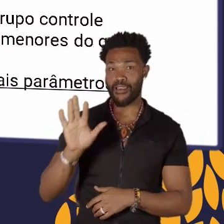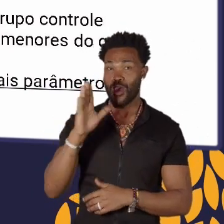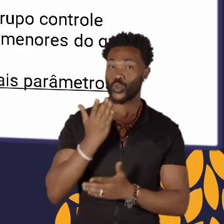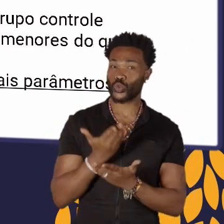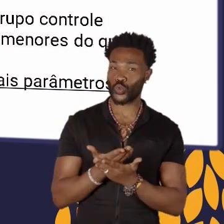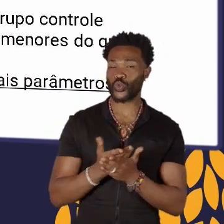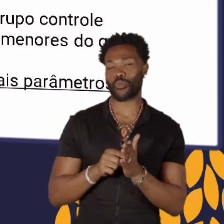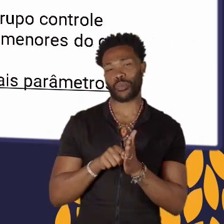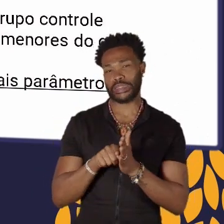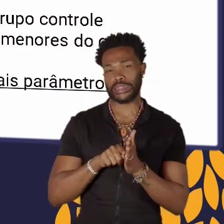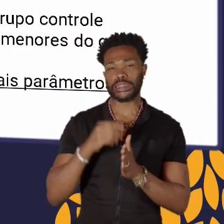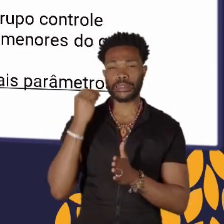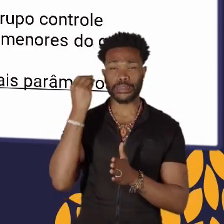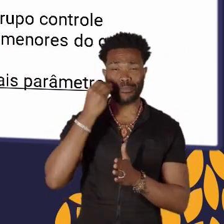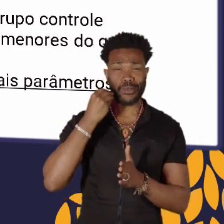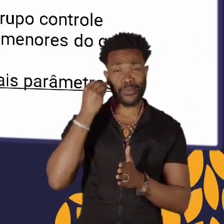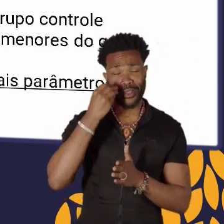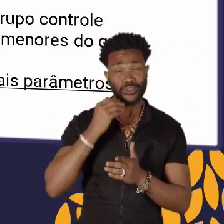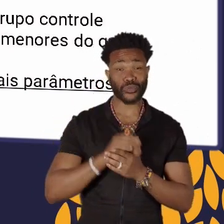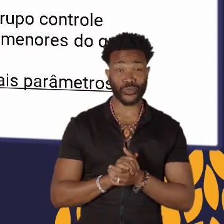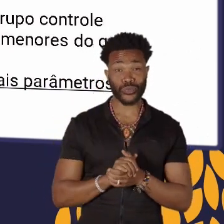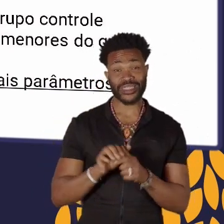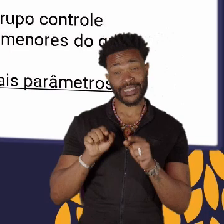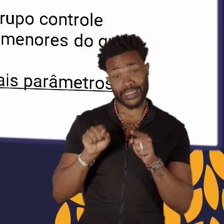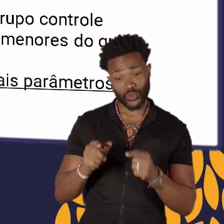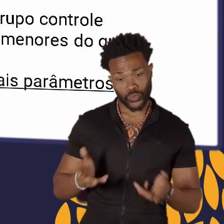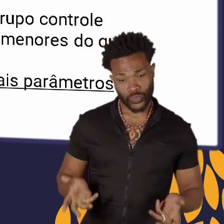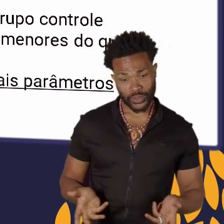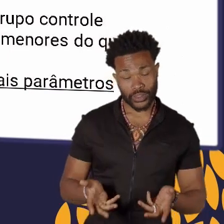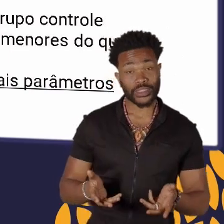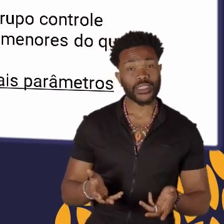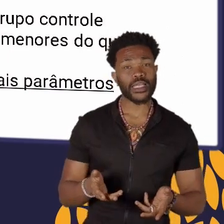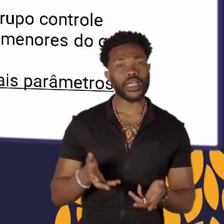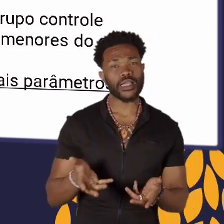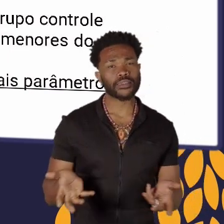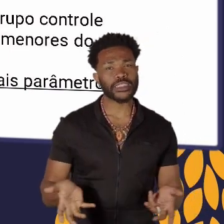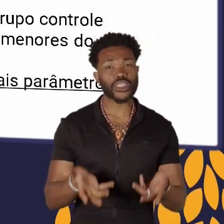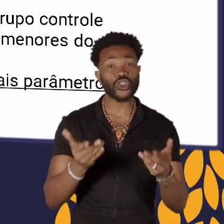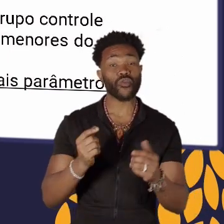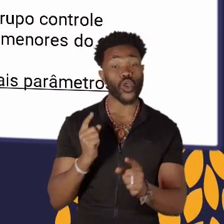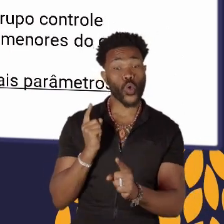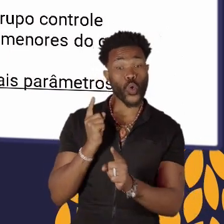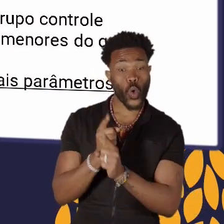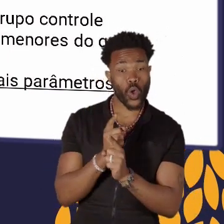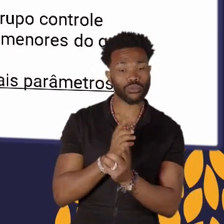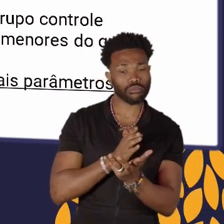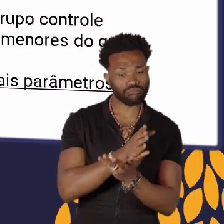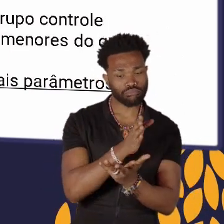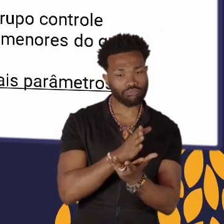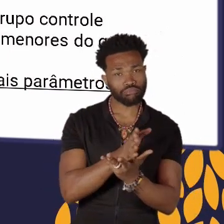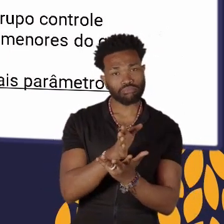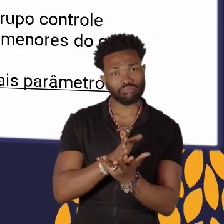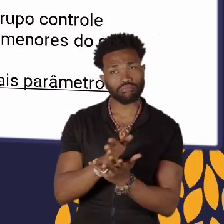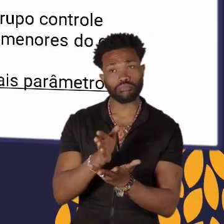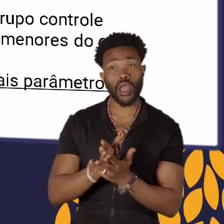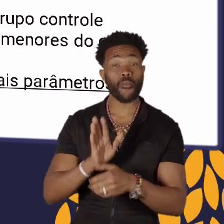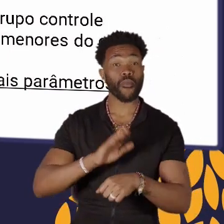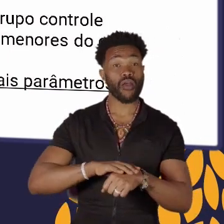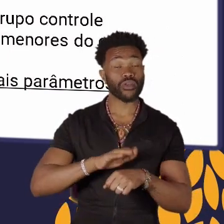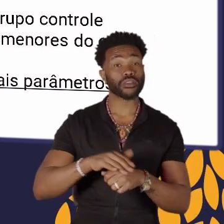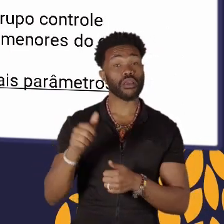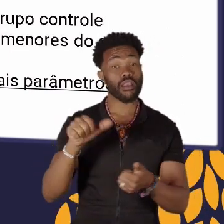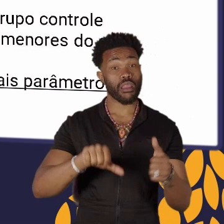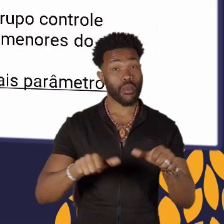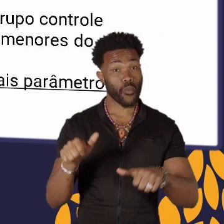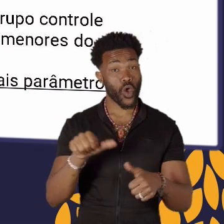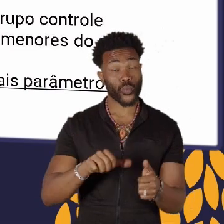estudos experimentais, e que eles incentivam que encontrem alternativas a esses exames laboratoriais, a